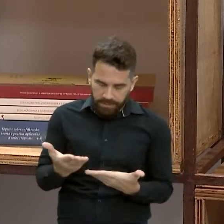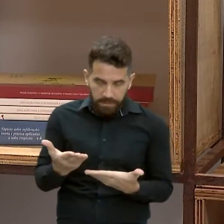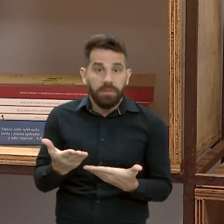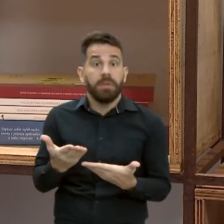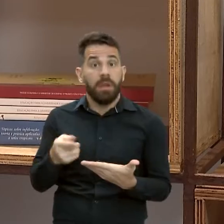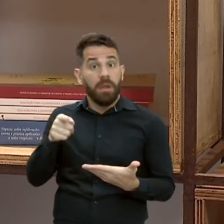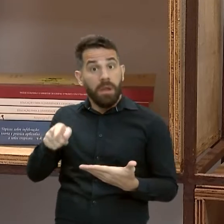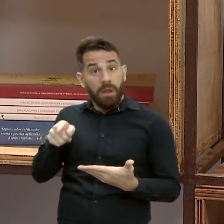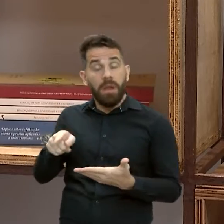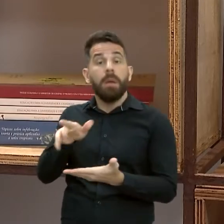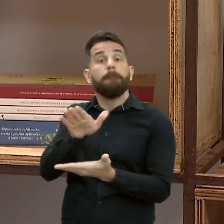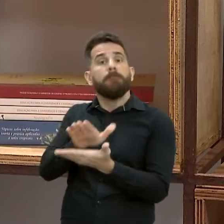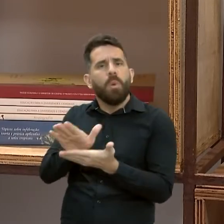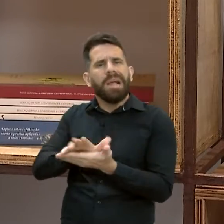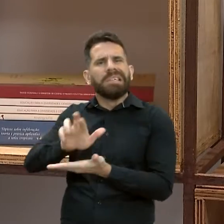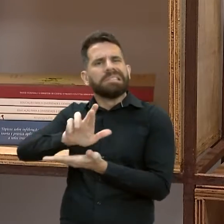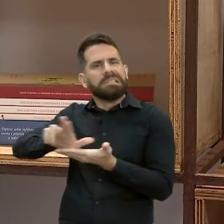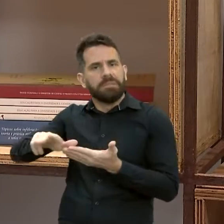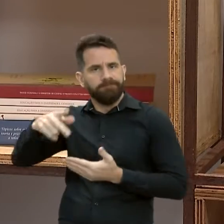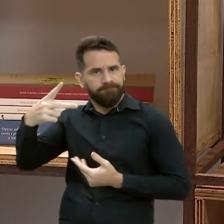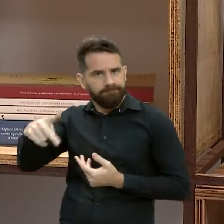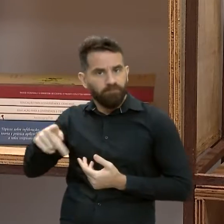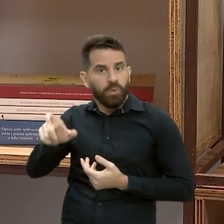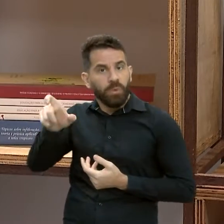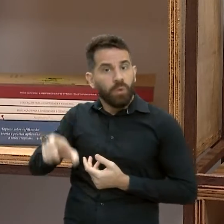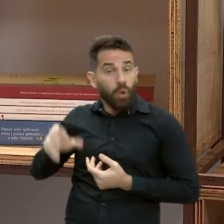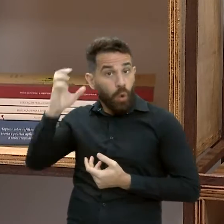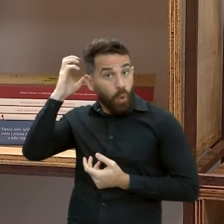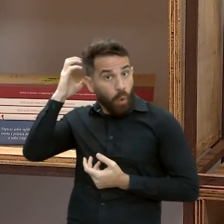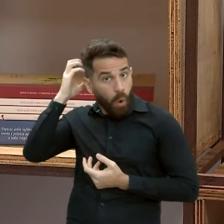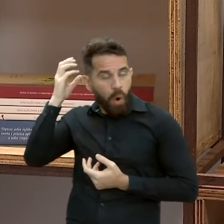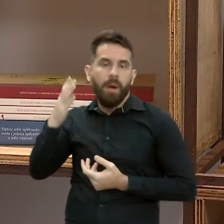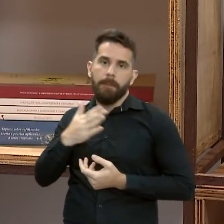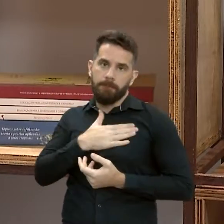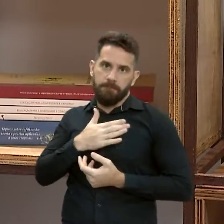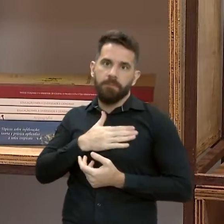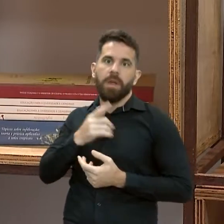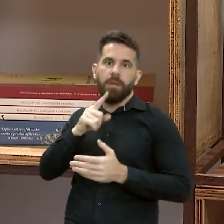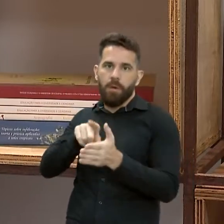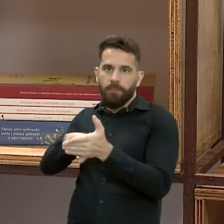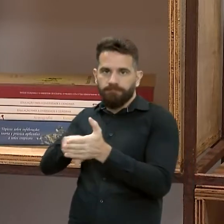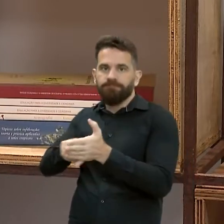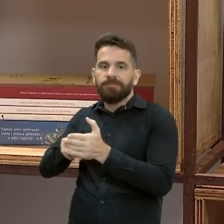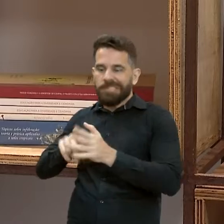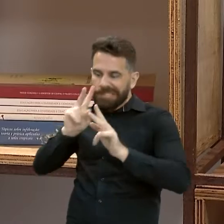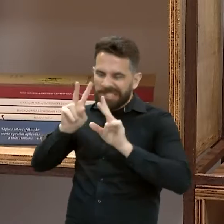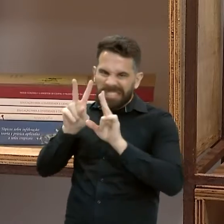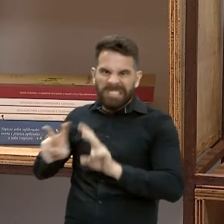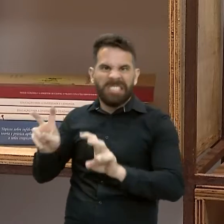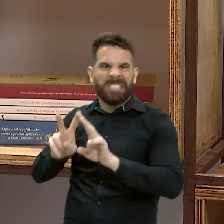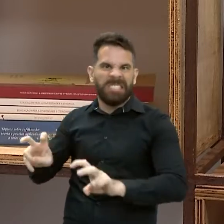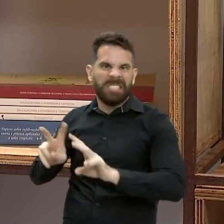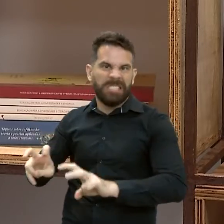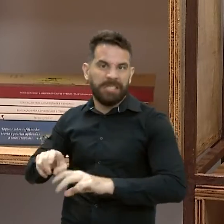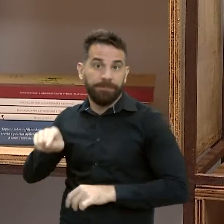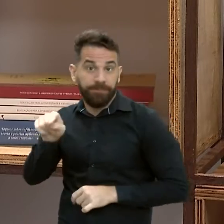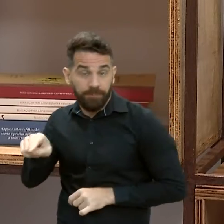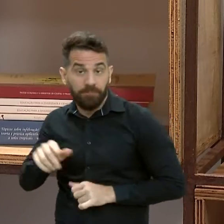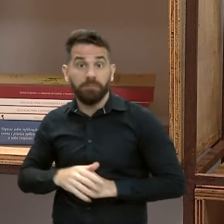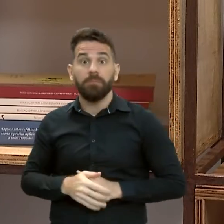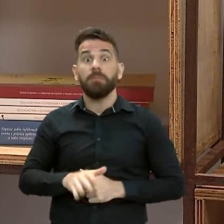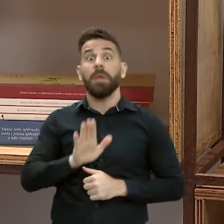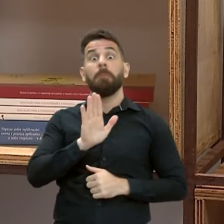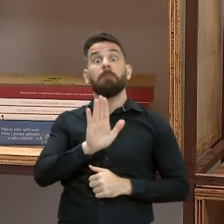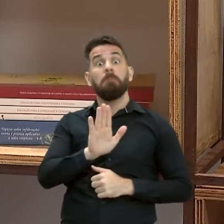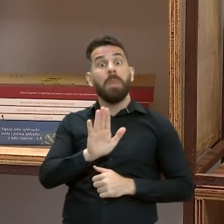objeto de estudo, tanto o meu quanto da Ludmila, nosso objeto de estudo. E não tem como falar de Cora Coralina sem passar por